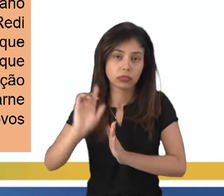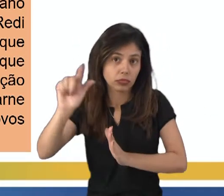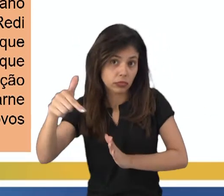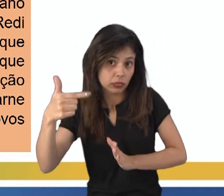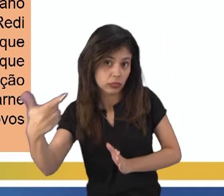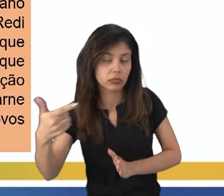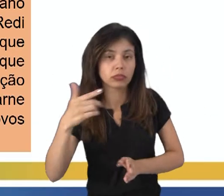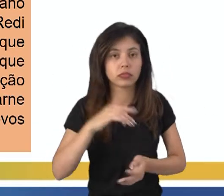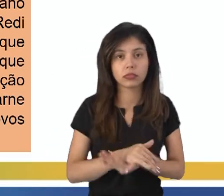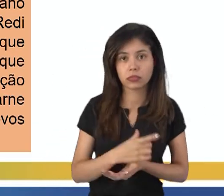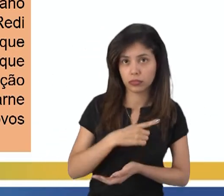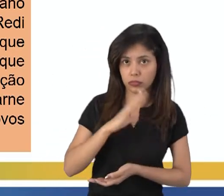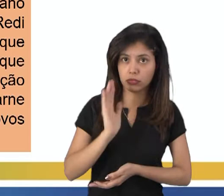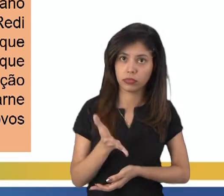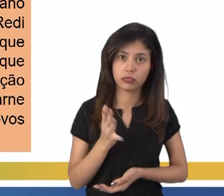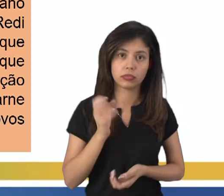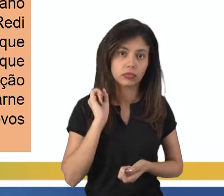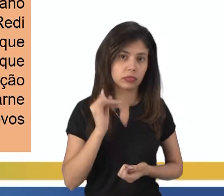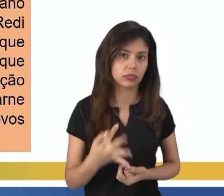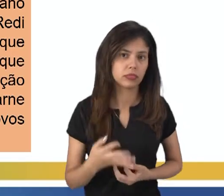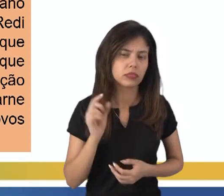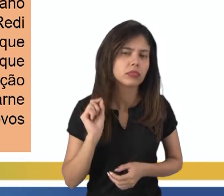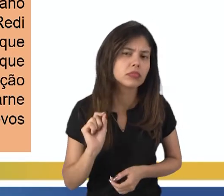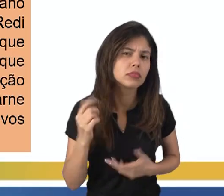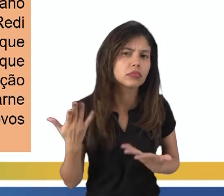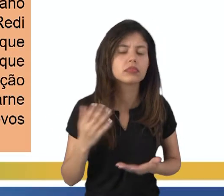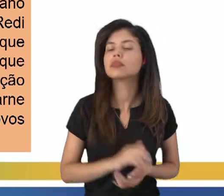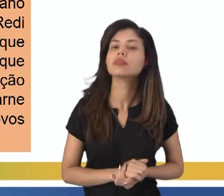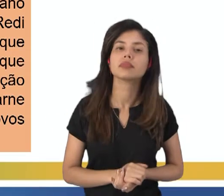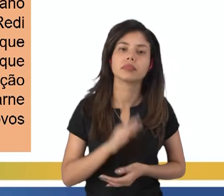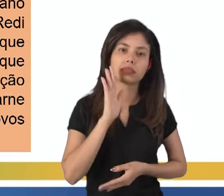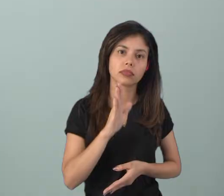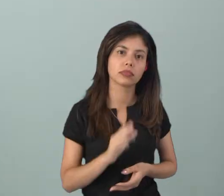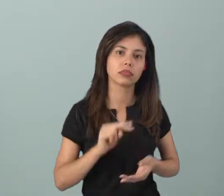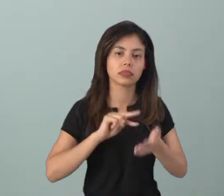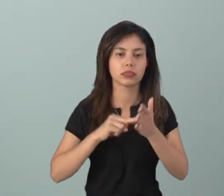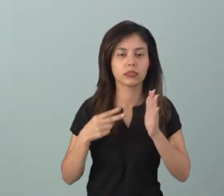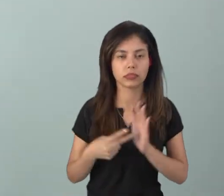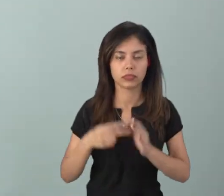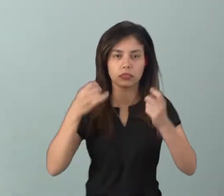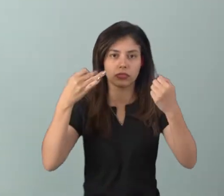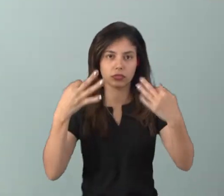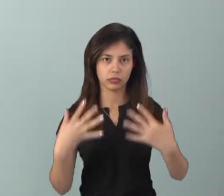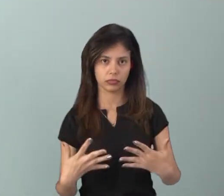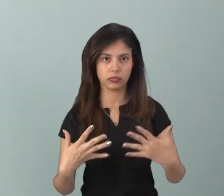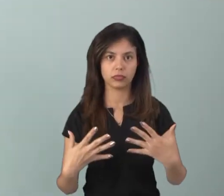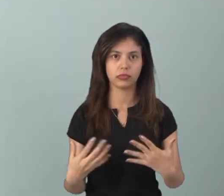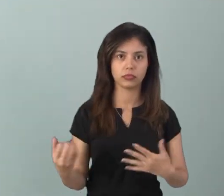outra pré-existente. O que isso quer dizer? Que uma forma de vida ela só se justifica porque